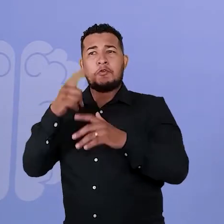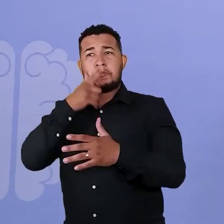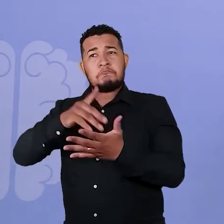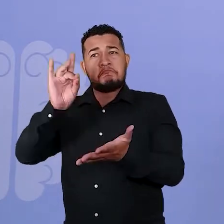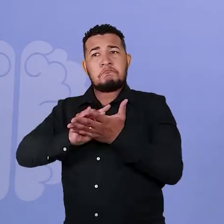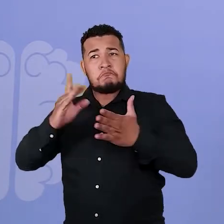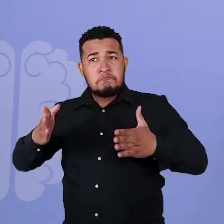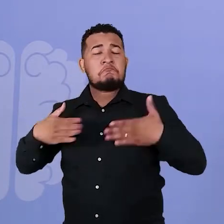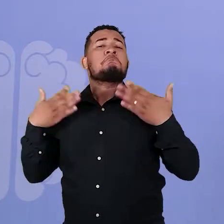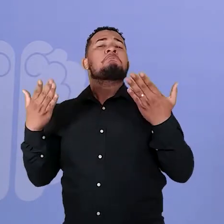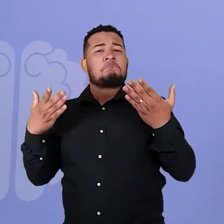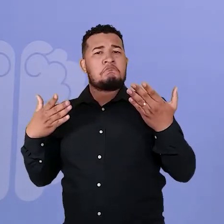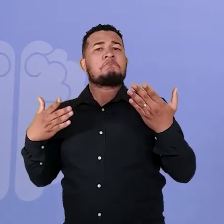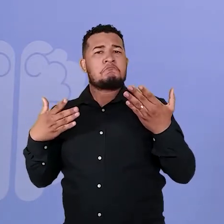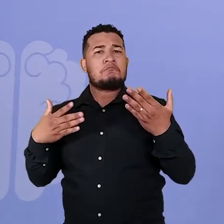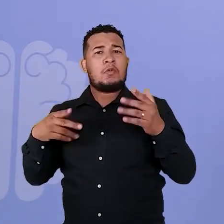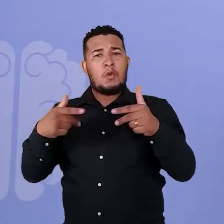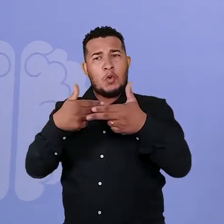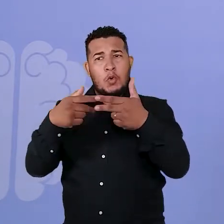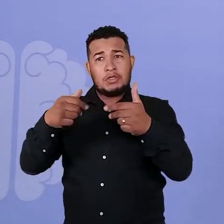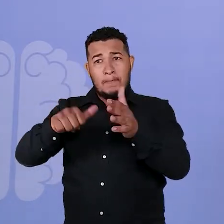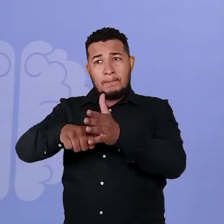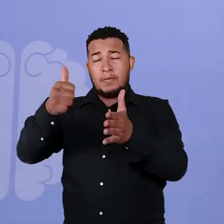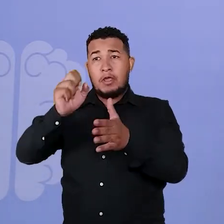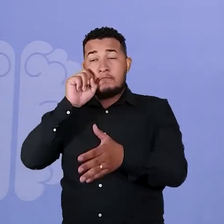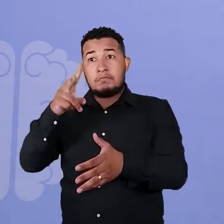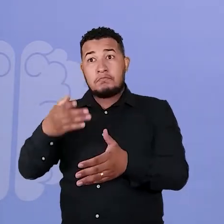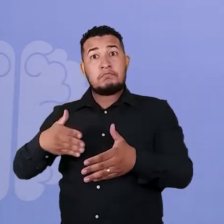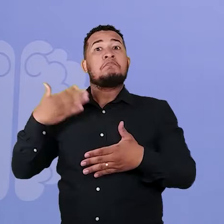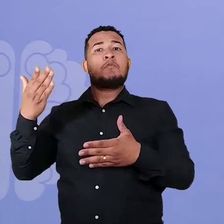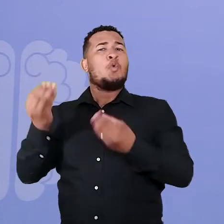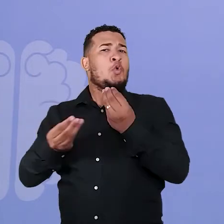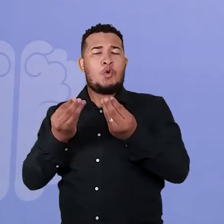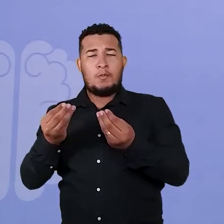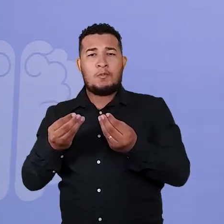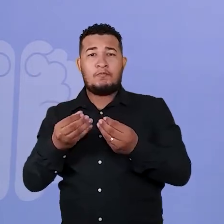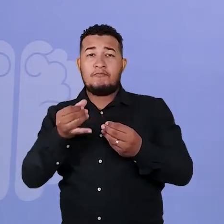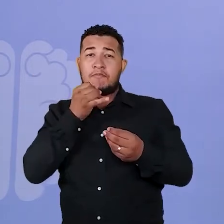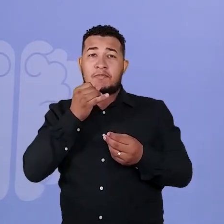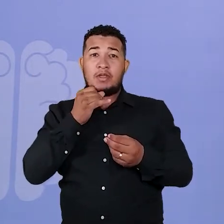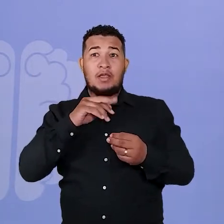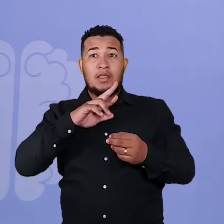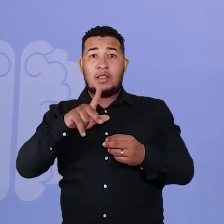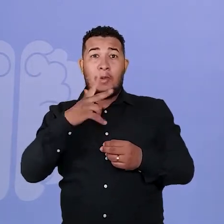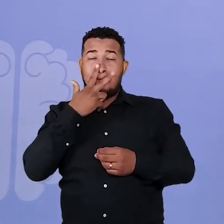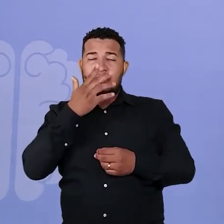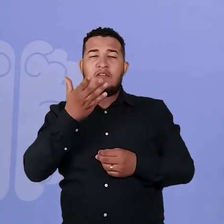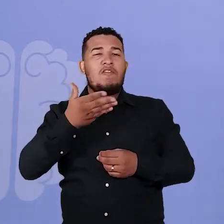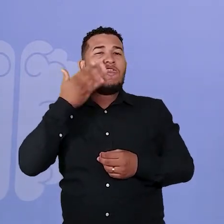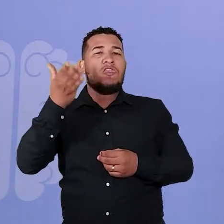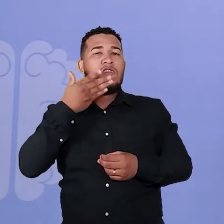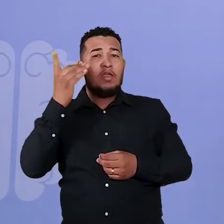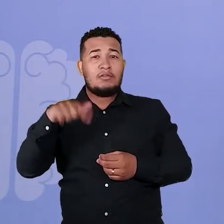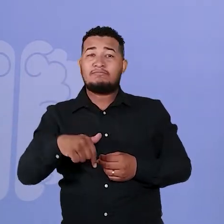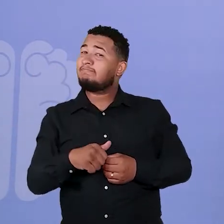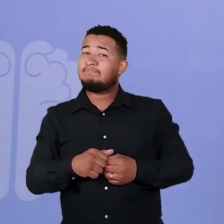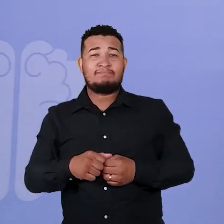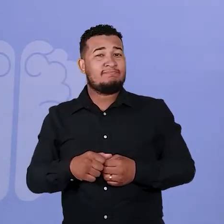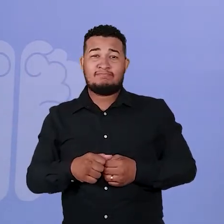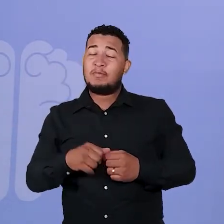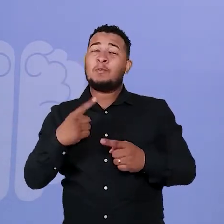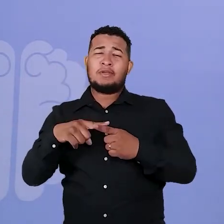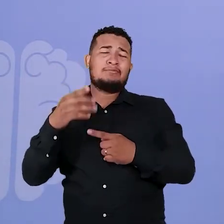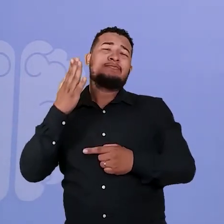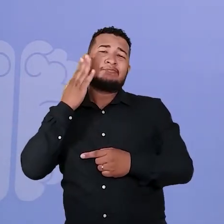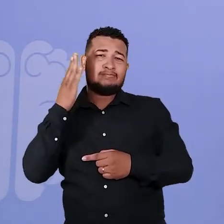preciso fazer para conseguir ver as coisas pela primeira vez? Não parece um exercício fácil,